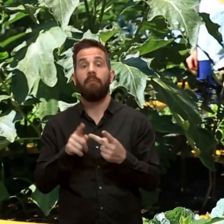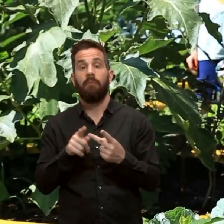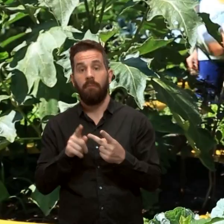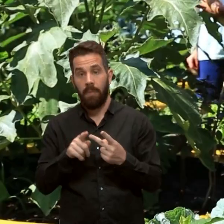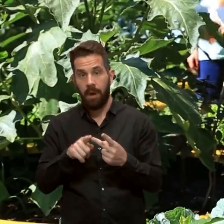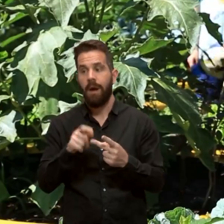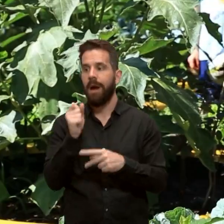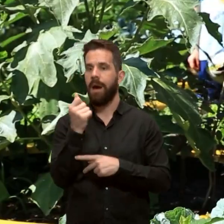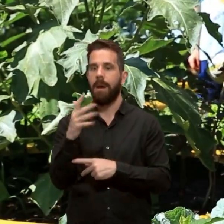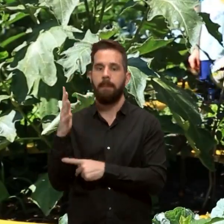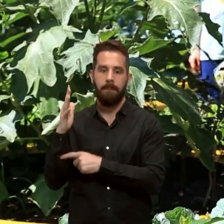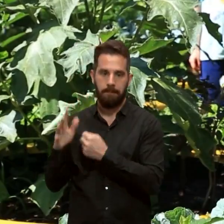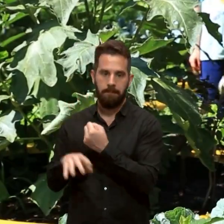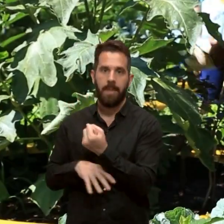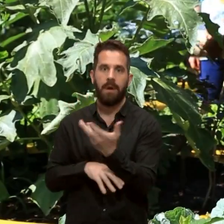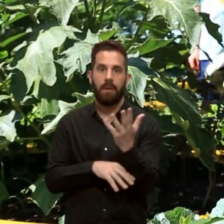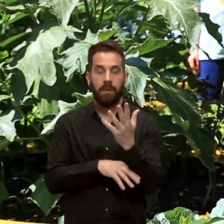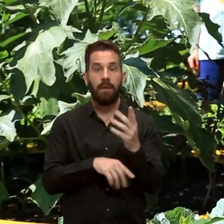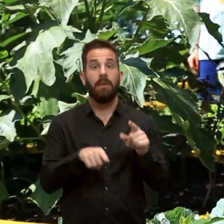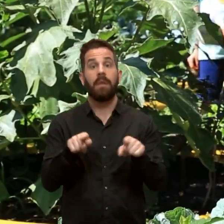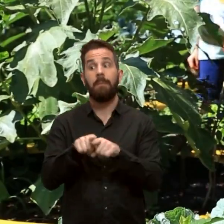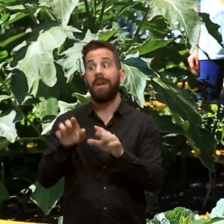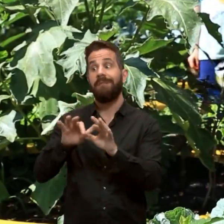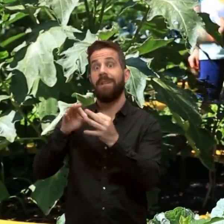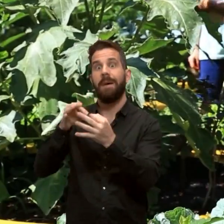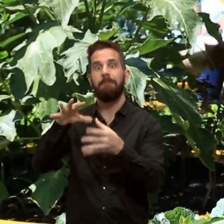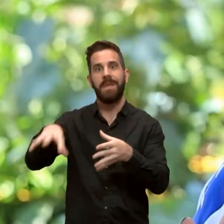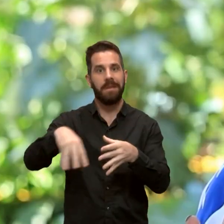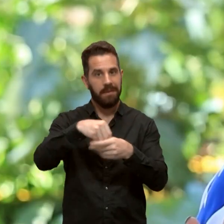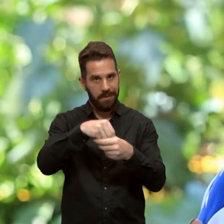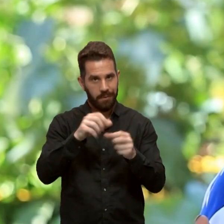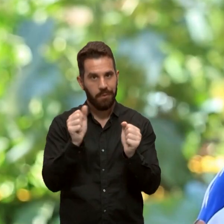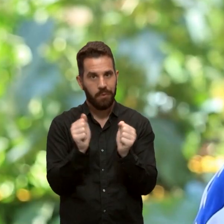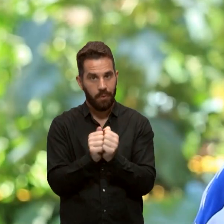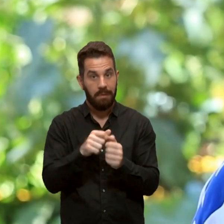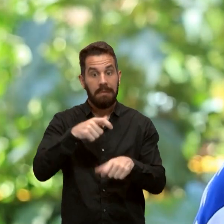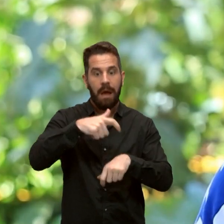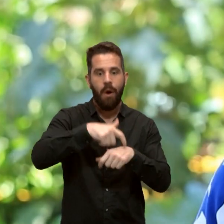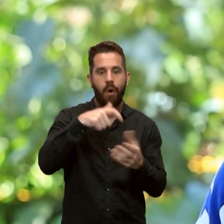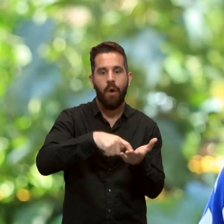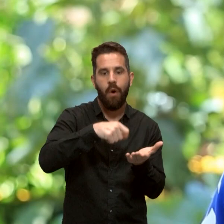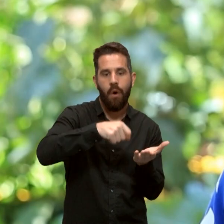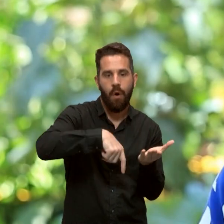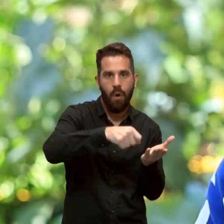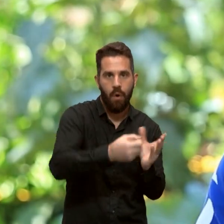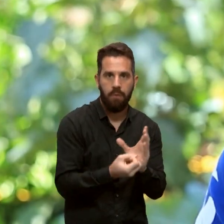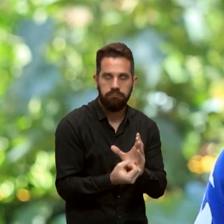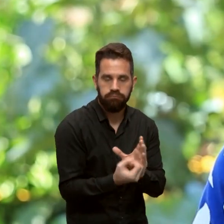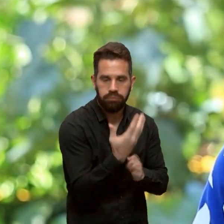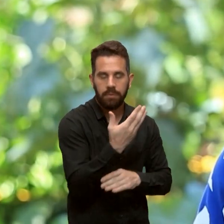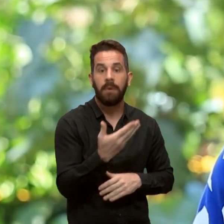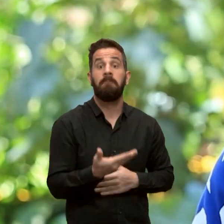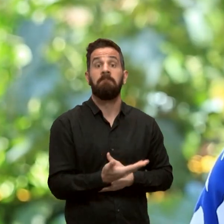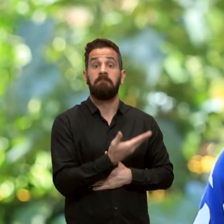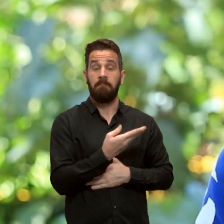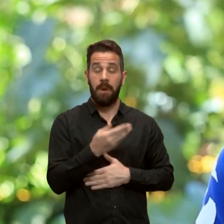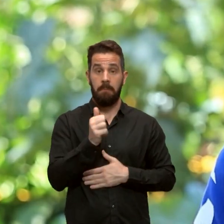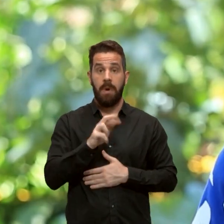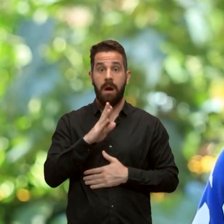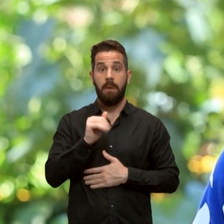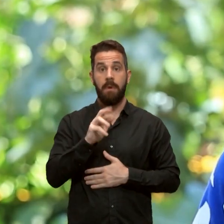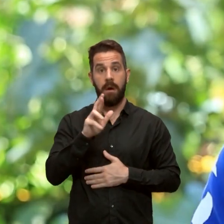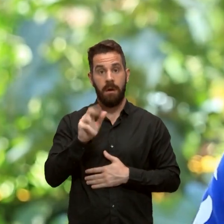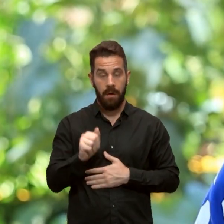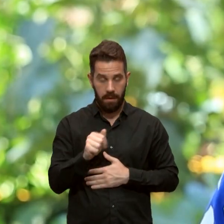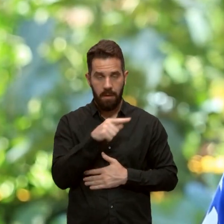crianças que participam do primeiro momento, o plantio. Bárbara Souza, coordenadora pedagógica da creche